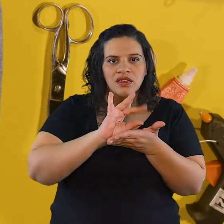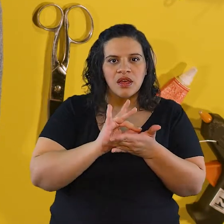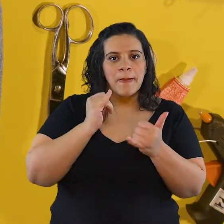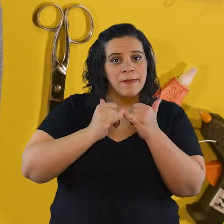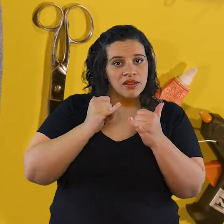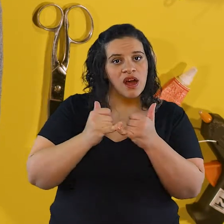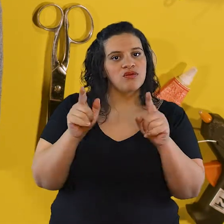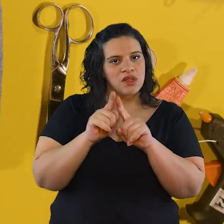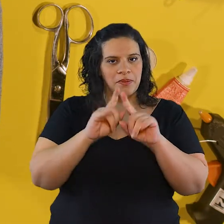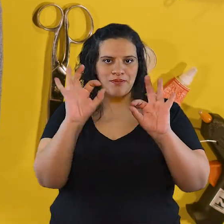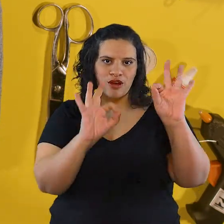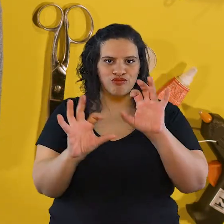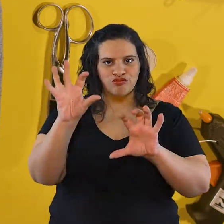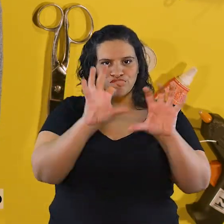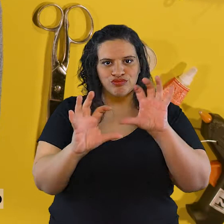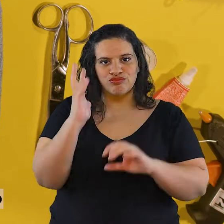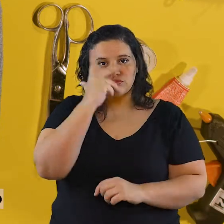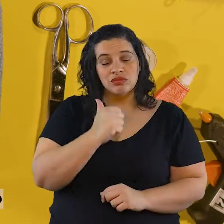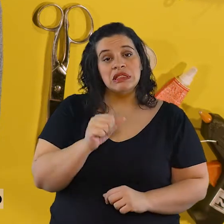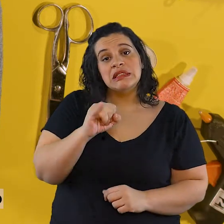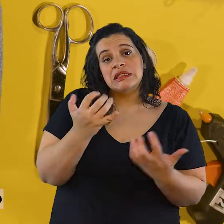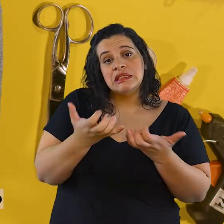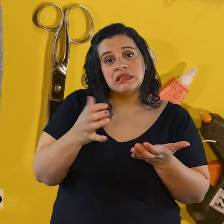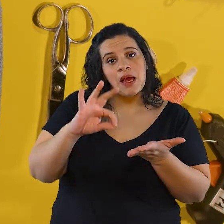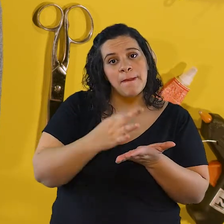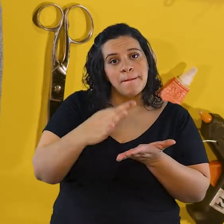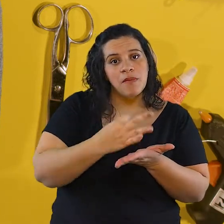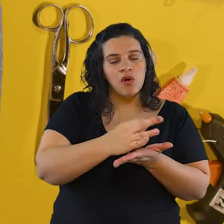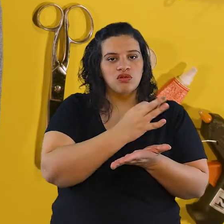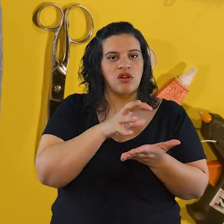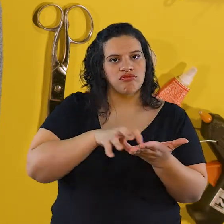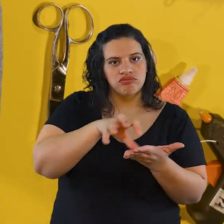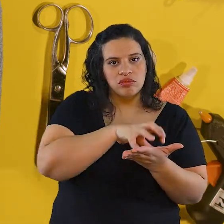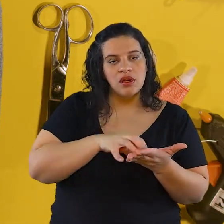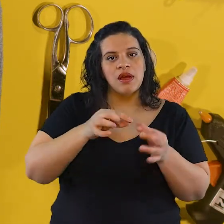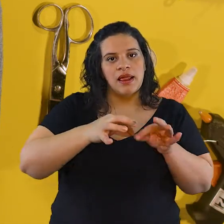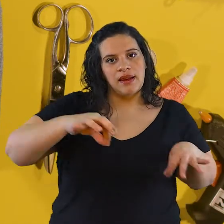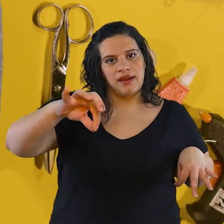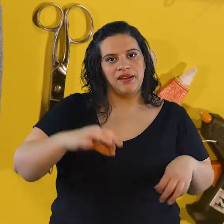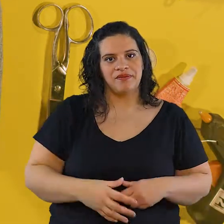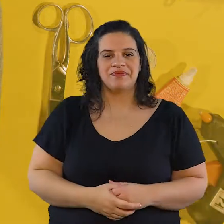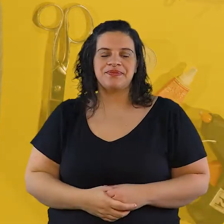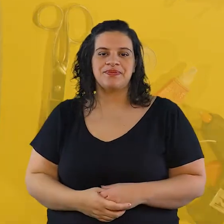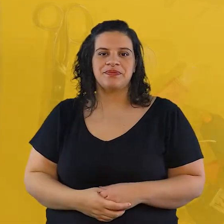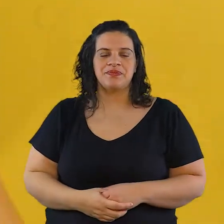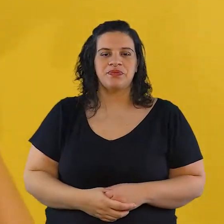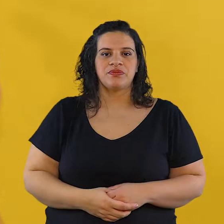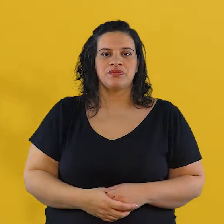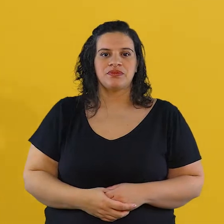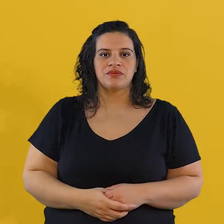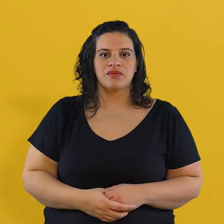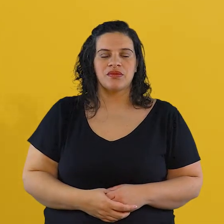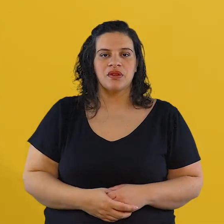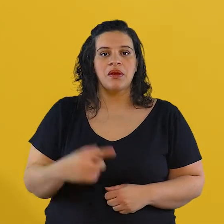tarraxinhas para também decoração, e quem quiser fazer um bordado ou algum enfeite, linha de bordado. Bom,